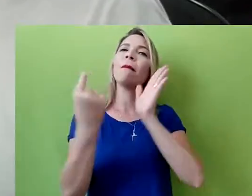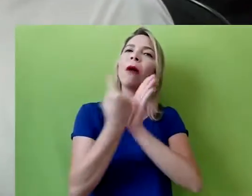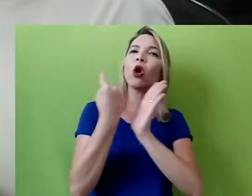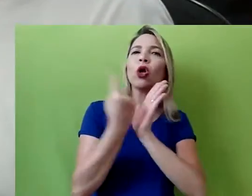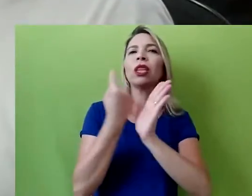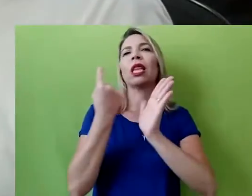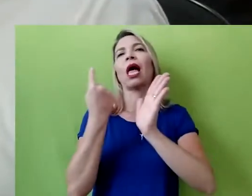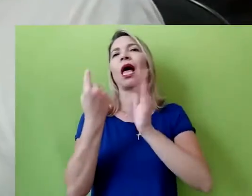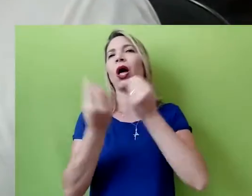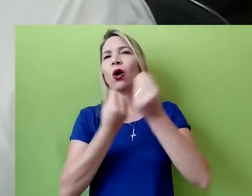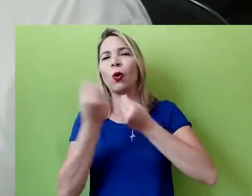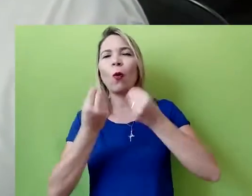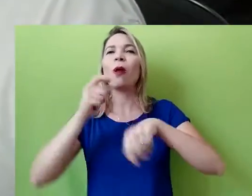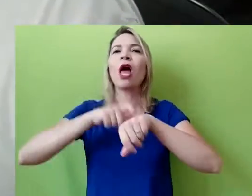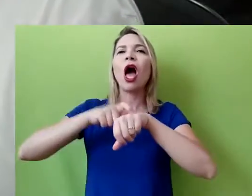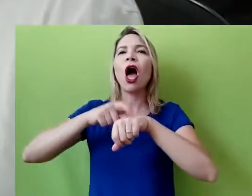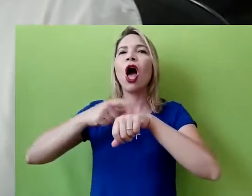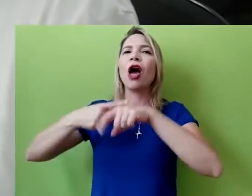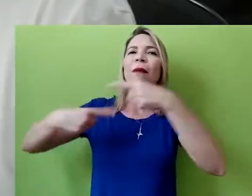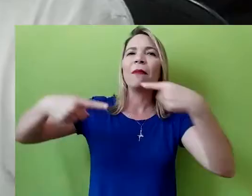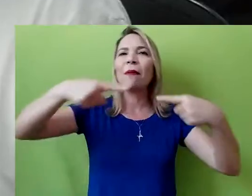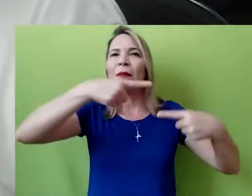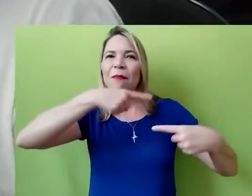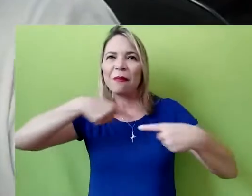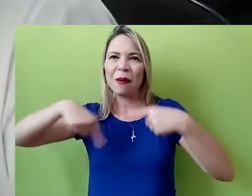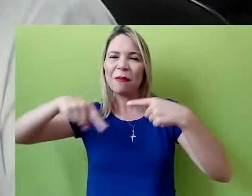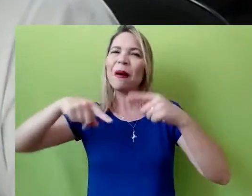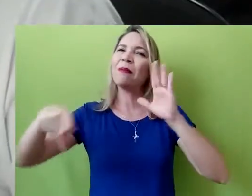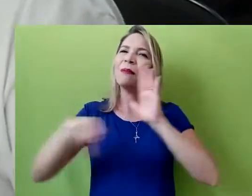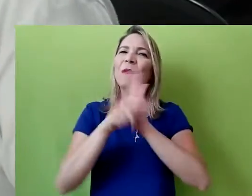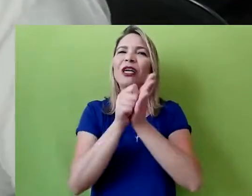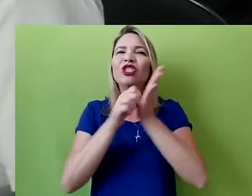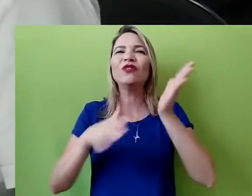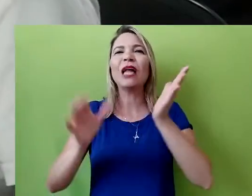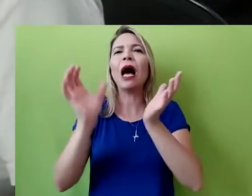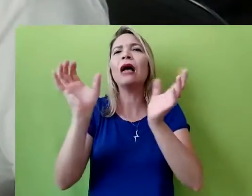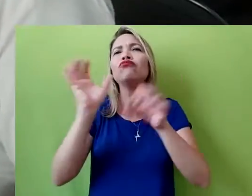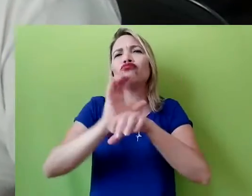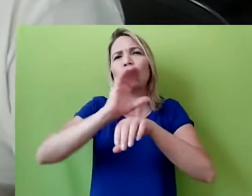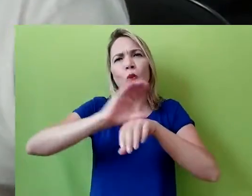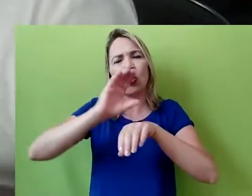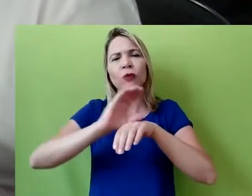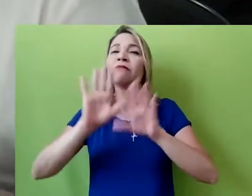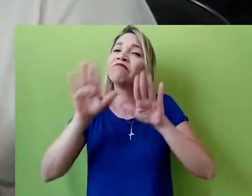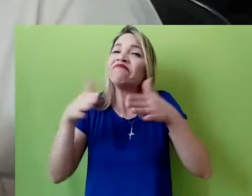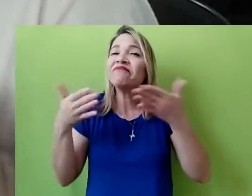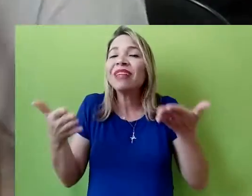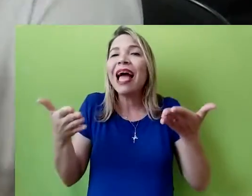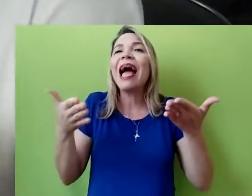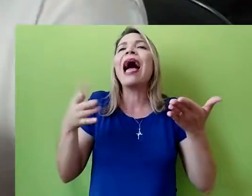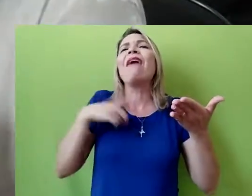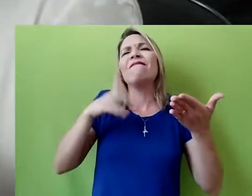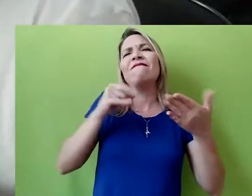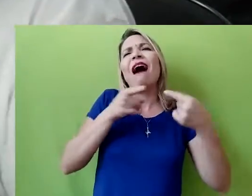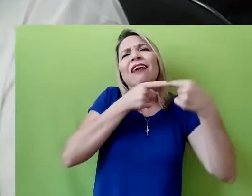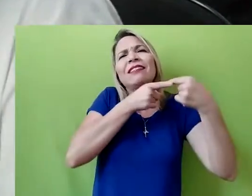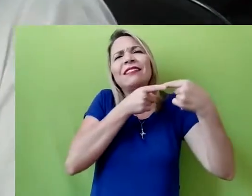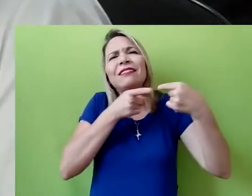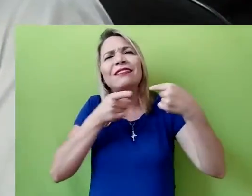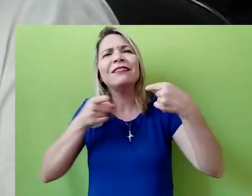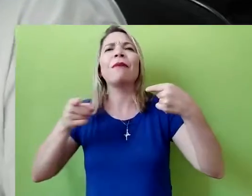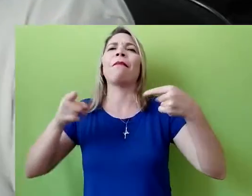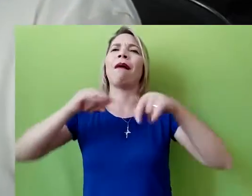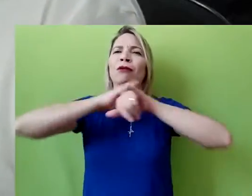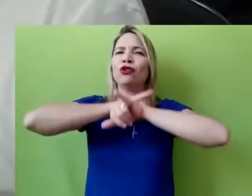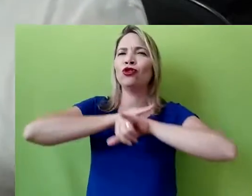perguntas aí, porque faz parte aí de uma atividade do nosso curso, beleza, gente? Mas é isso. No decorrer